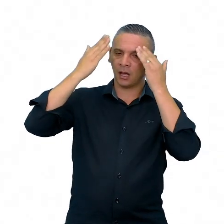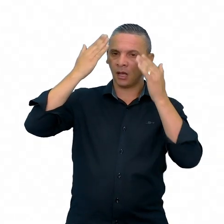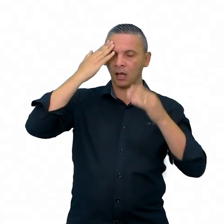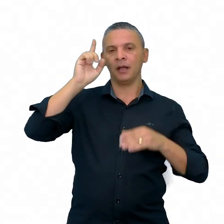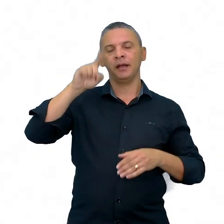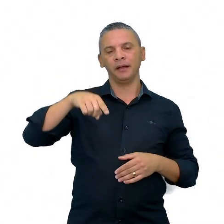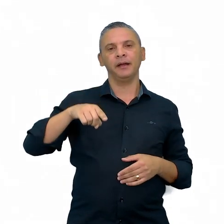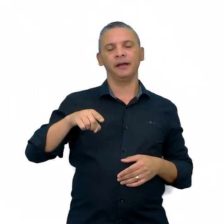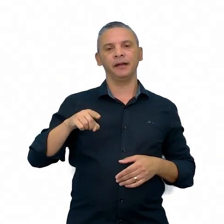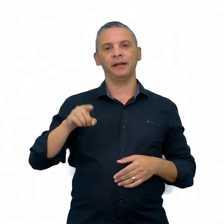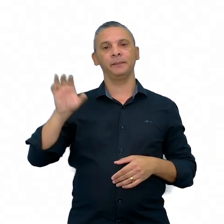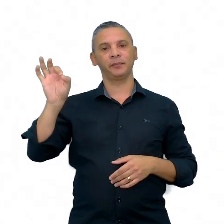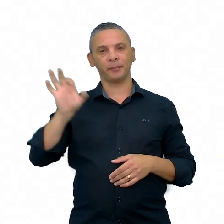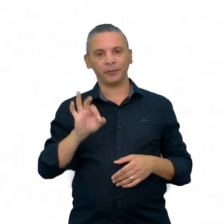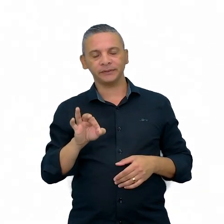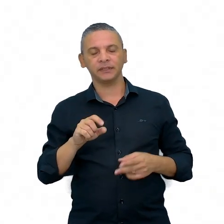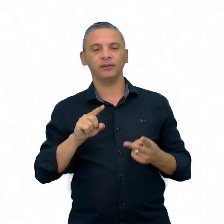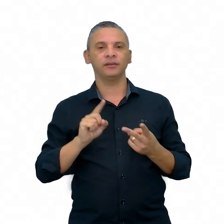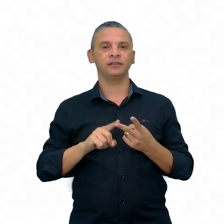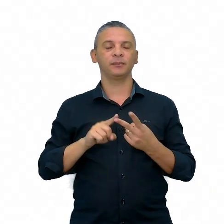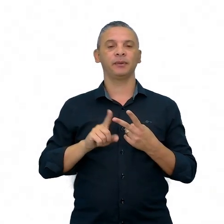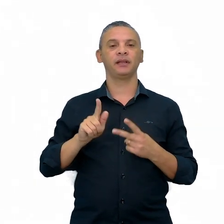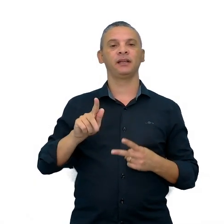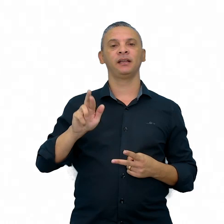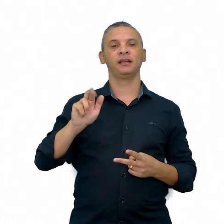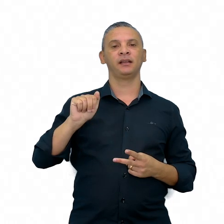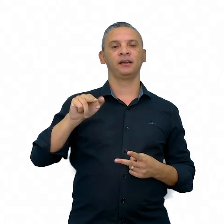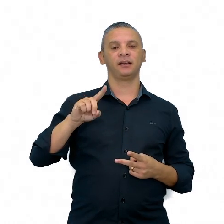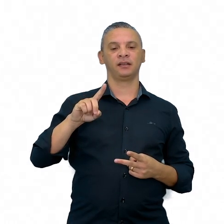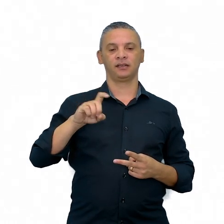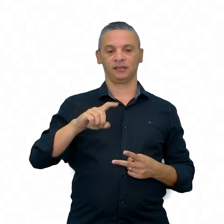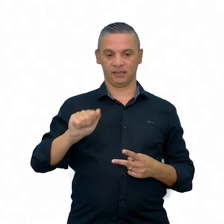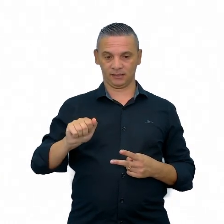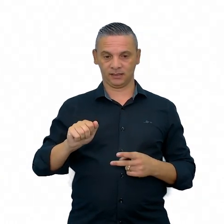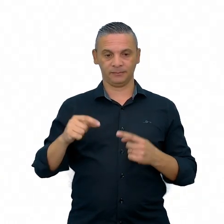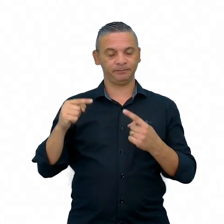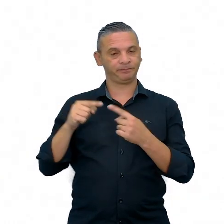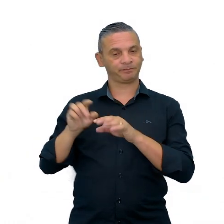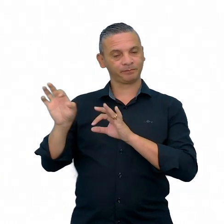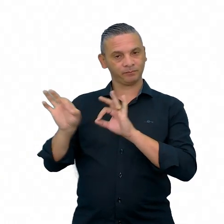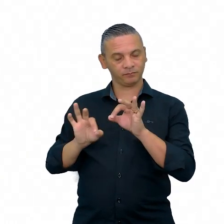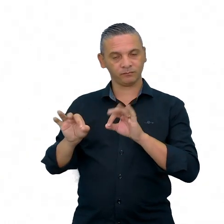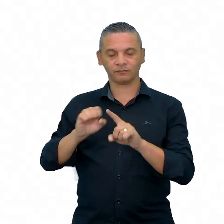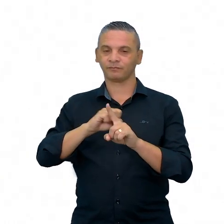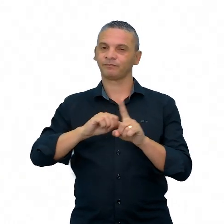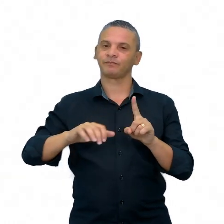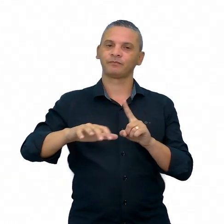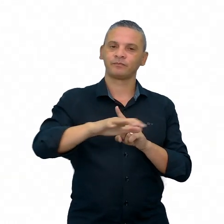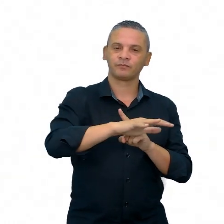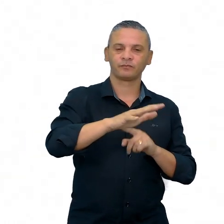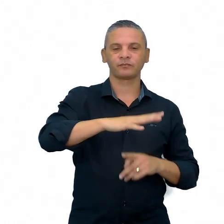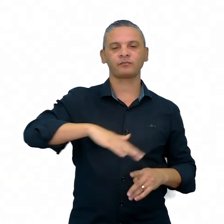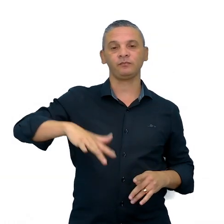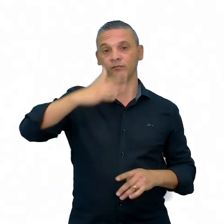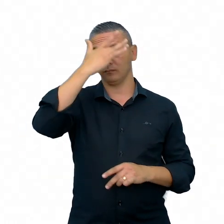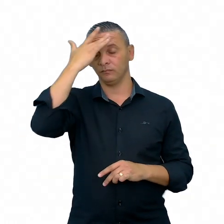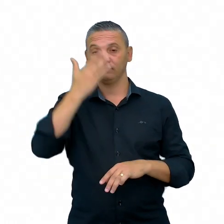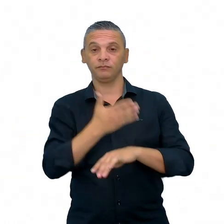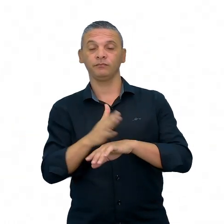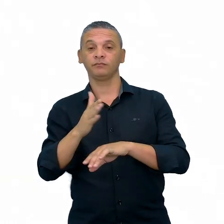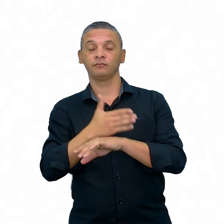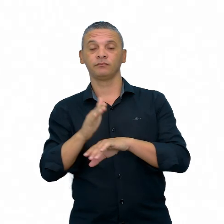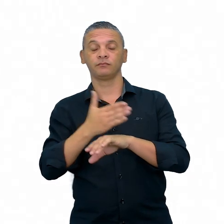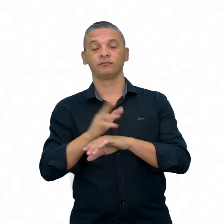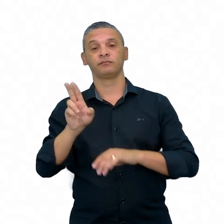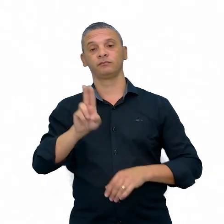proporcionais, né? Trazendo essa proporcionalidade para um contexto social, para o contexto prático desse